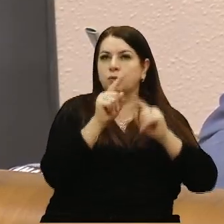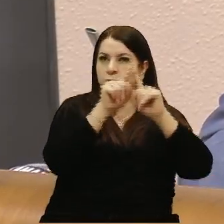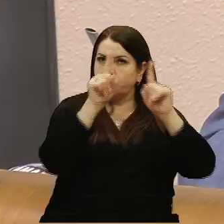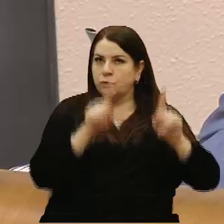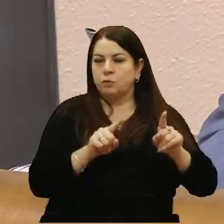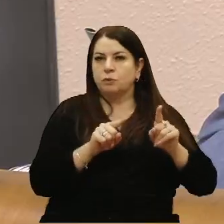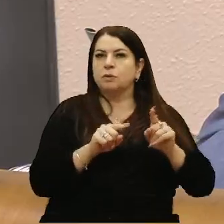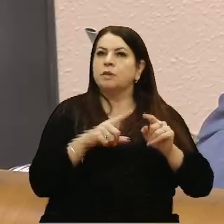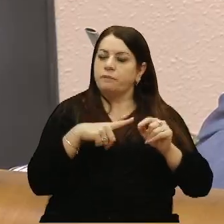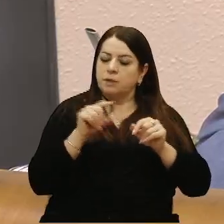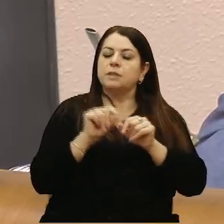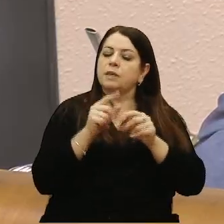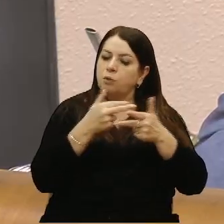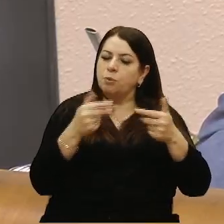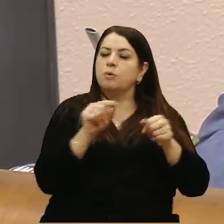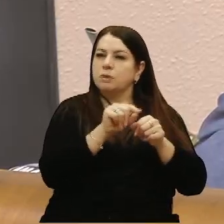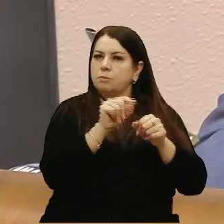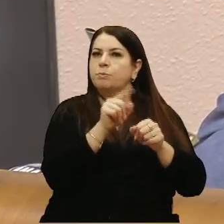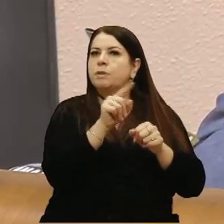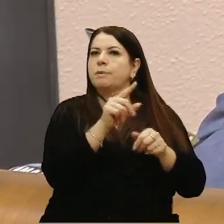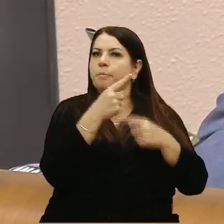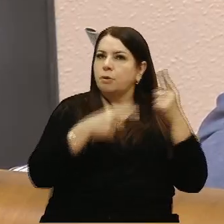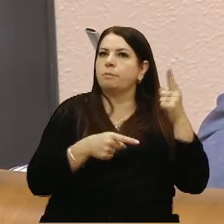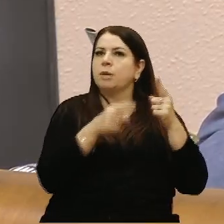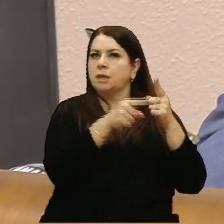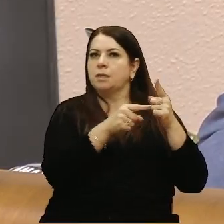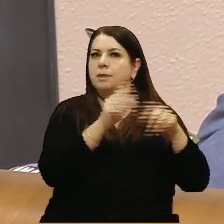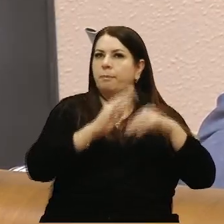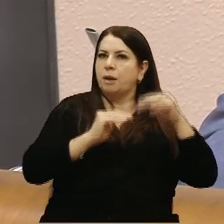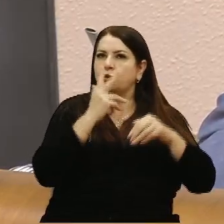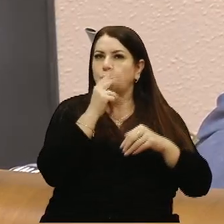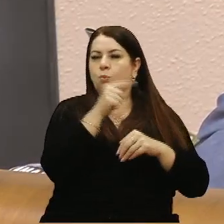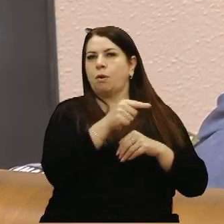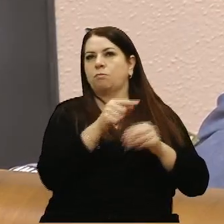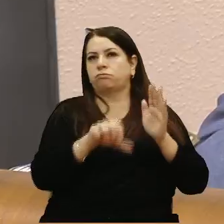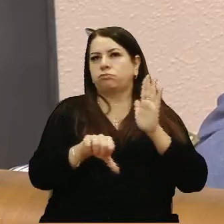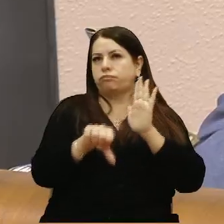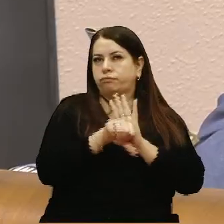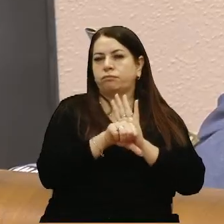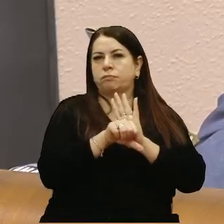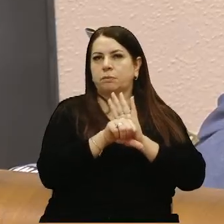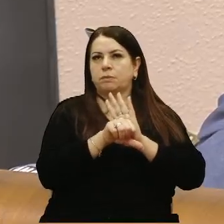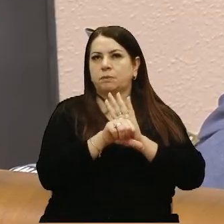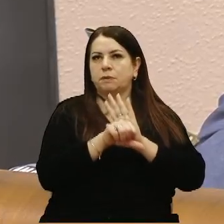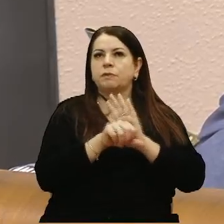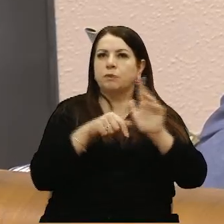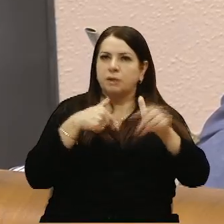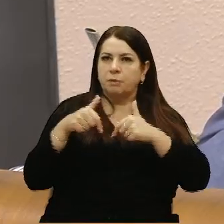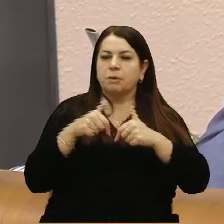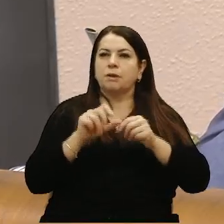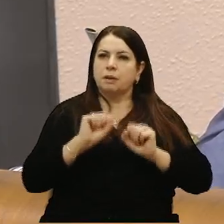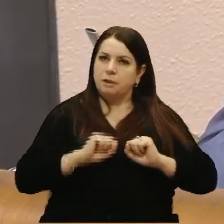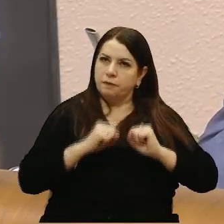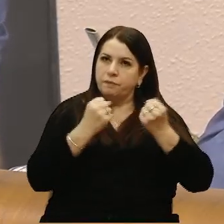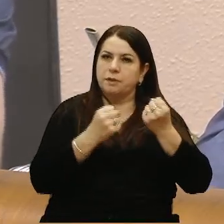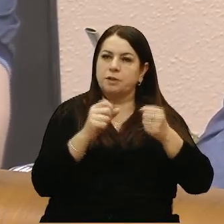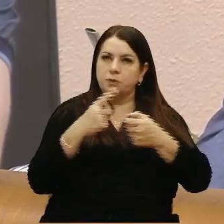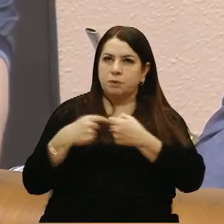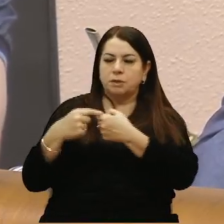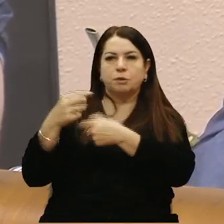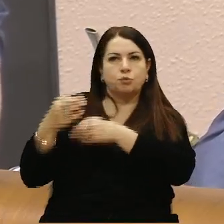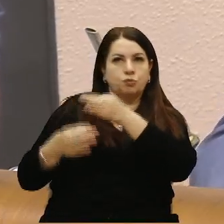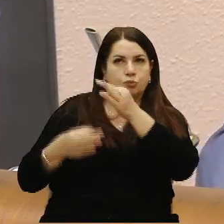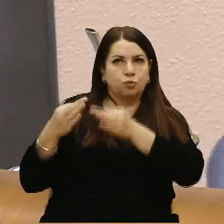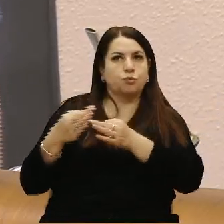servidores e tomará as medidas cabíveis para coibir práticas discriminatórias, reforçando sua atuação em defesa de uma cidade